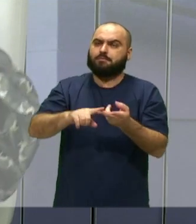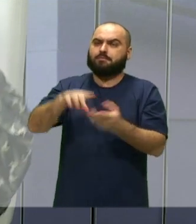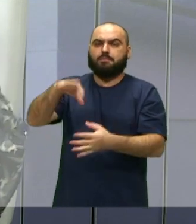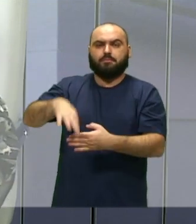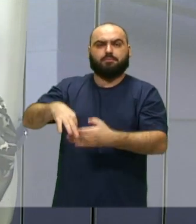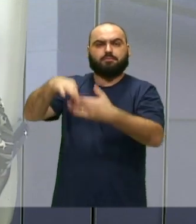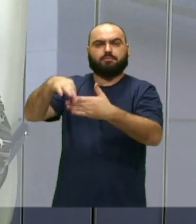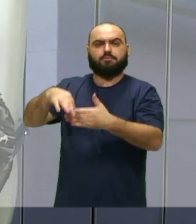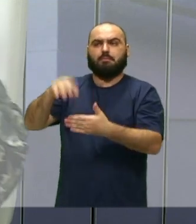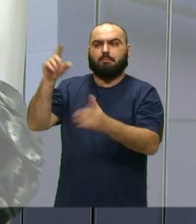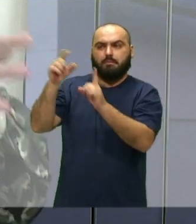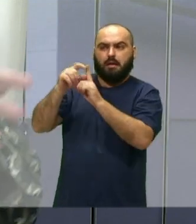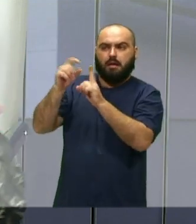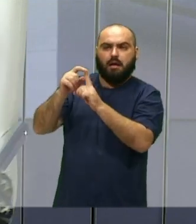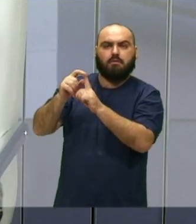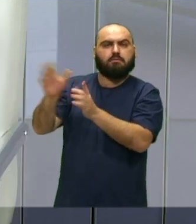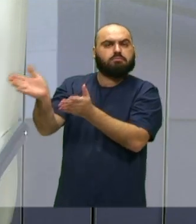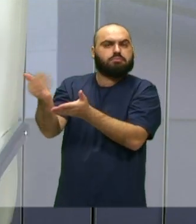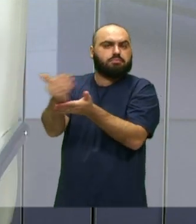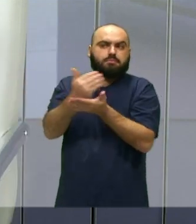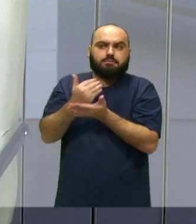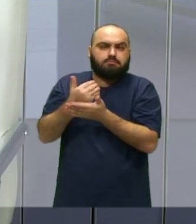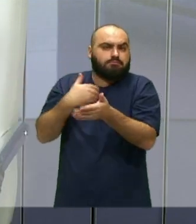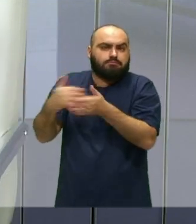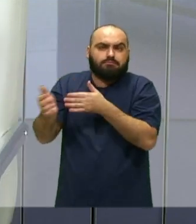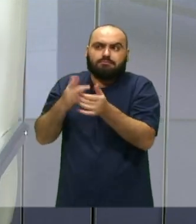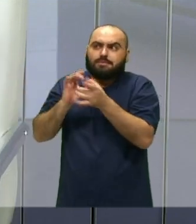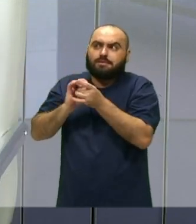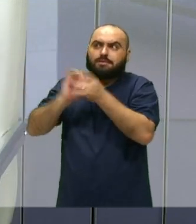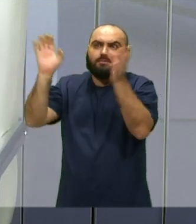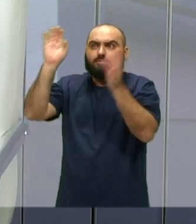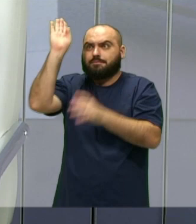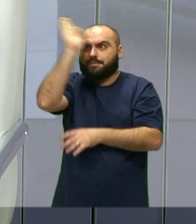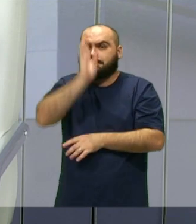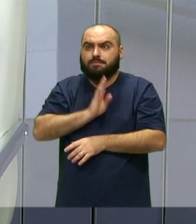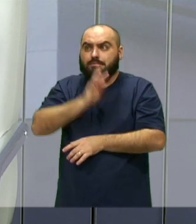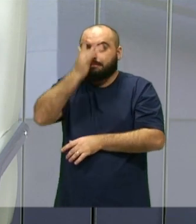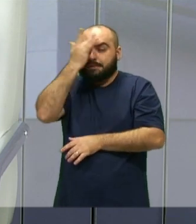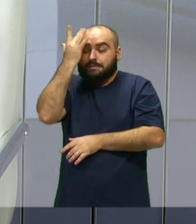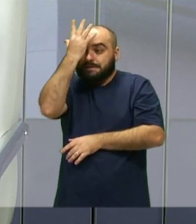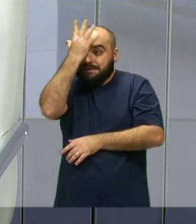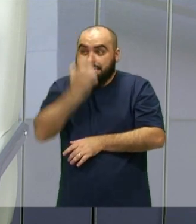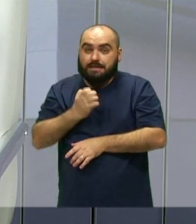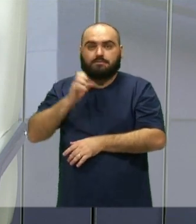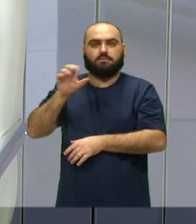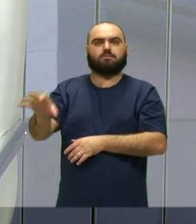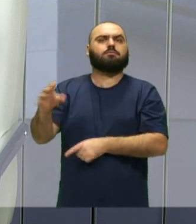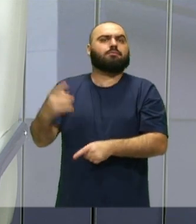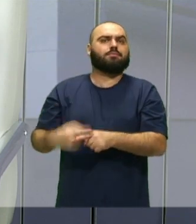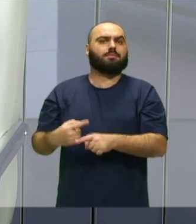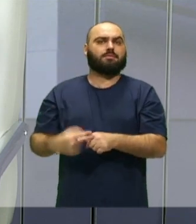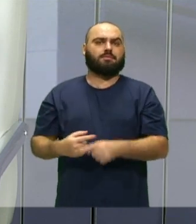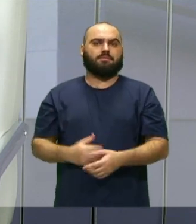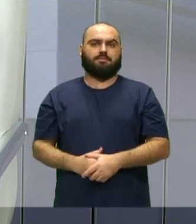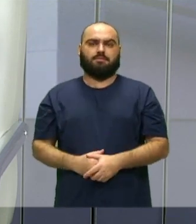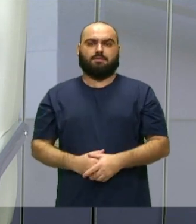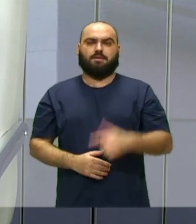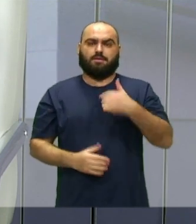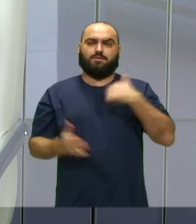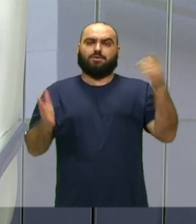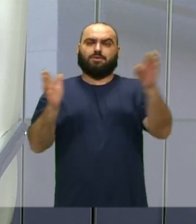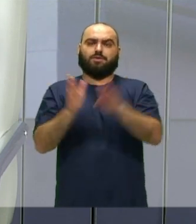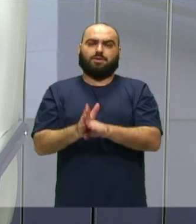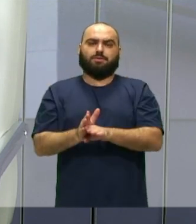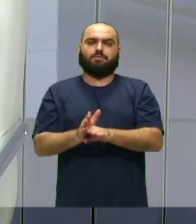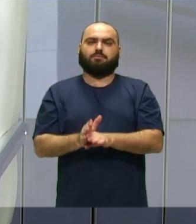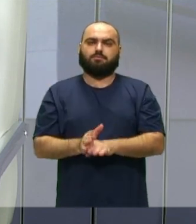tu puxa pela palavra, é assim feito em qualquer lugar. De quem leva a sério esse tipo de coisa. Por quê? Porque senão eu chego lá, vou só